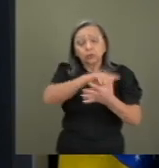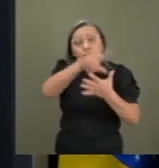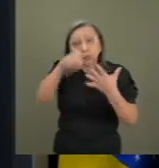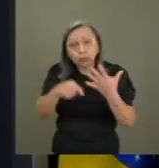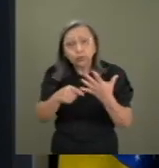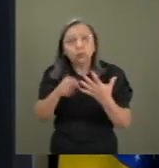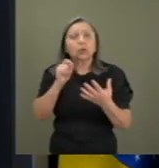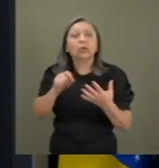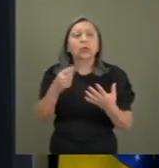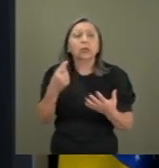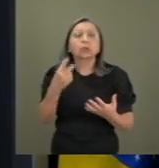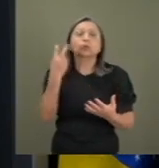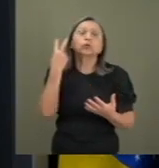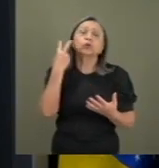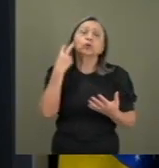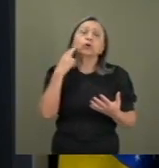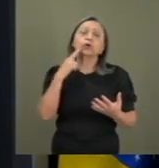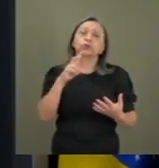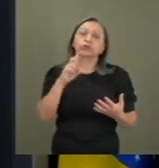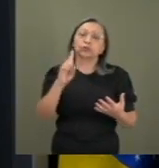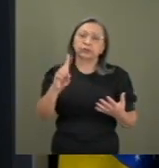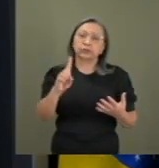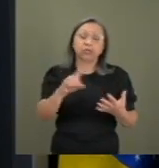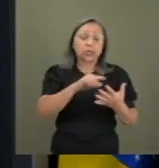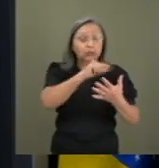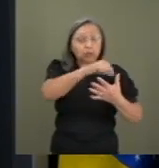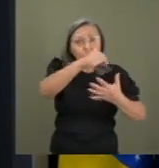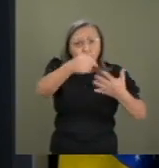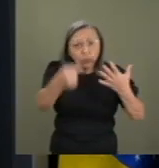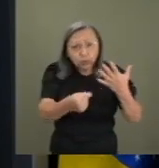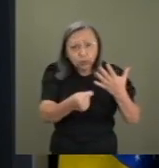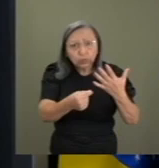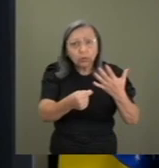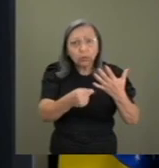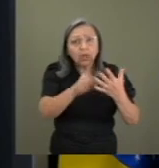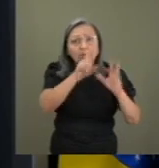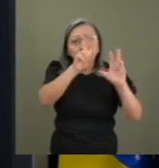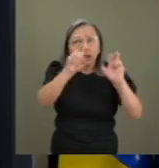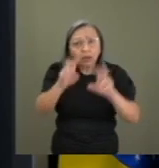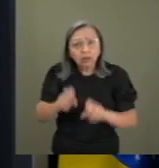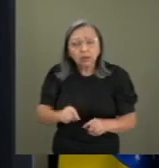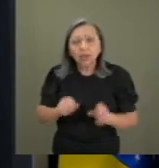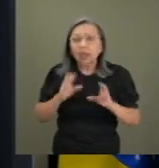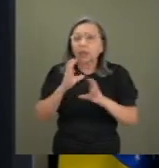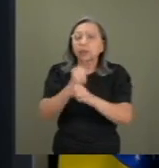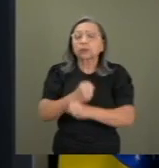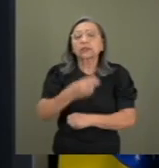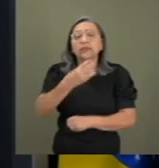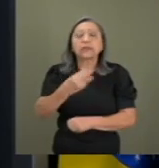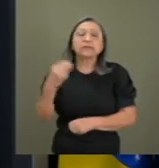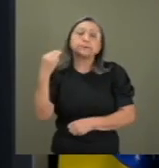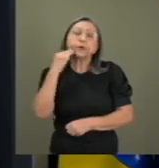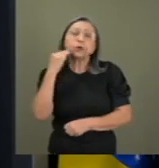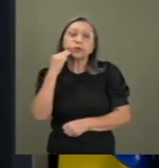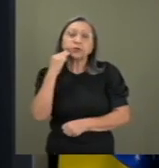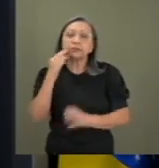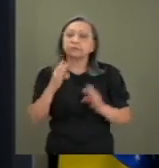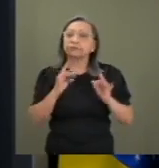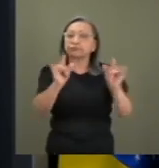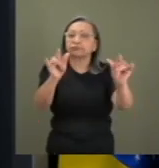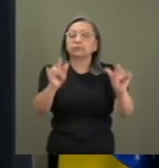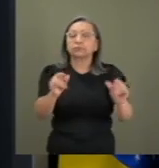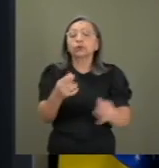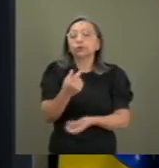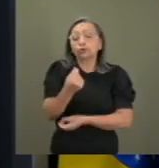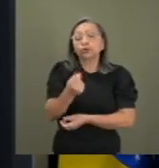para apenas 2 dias de estadia em Londres. 3 milhões de reais do dinheiro de quem